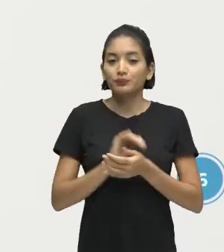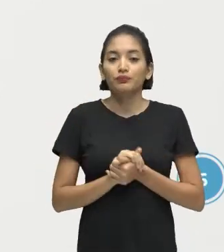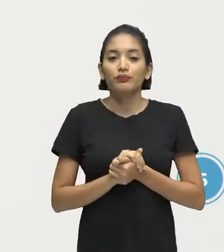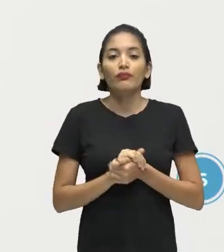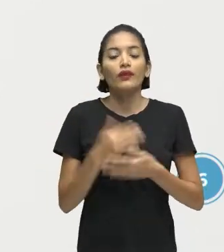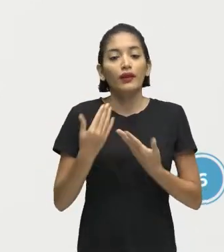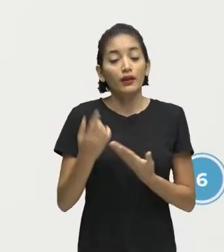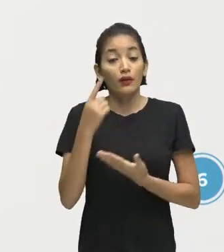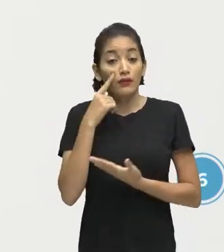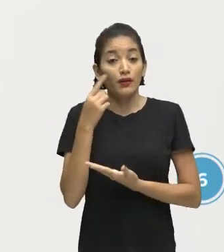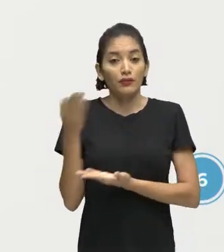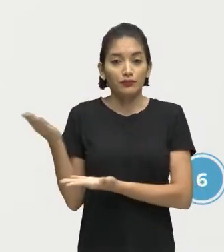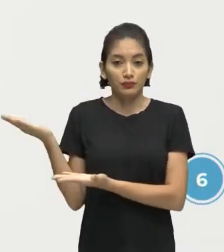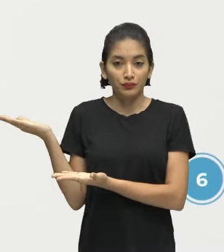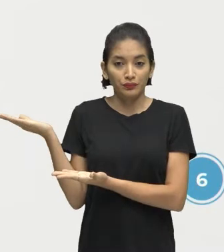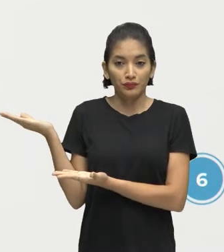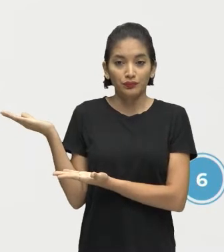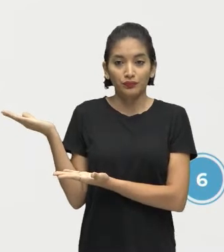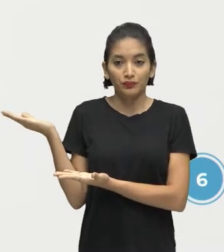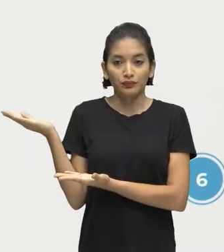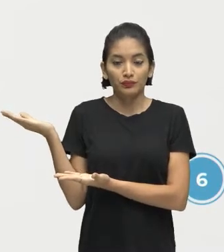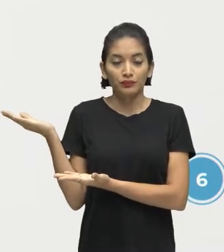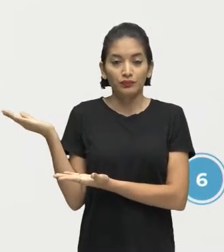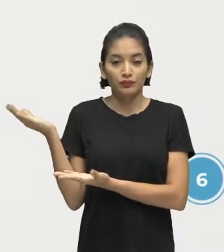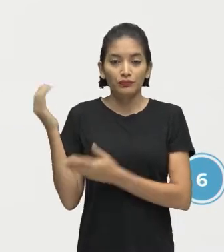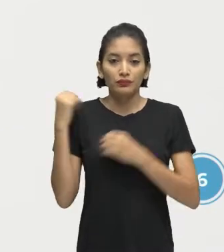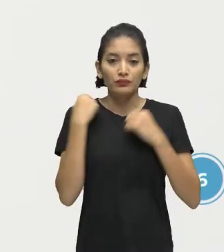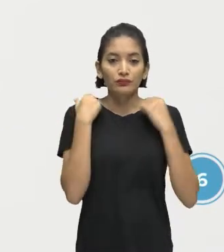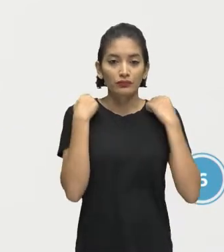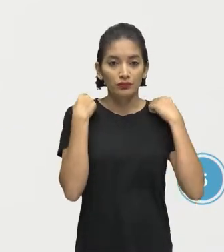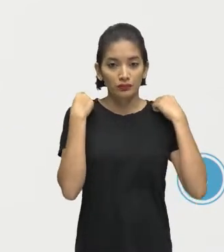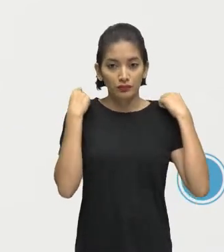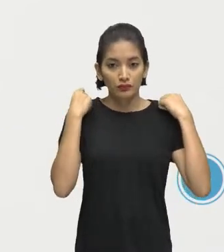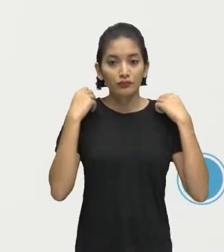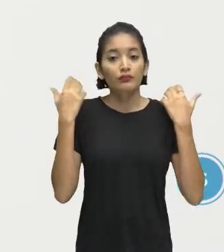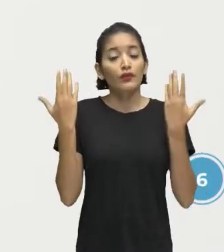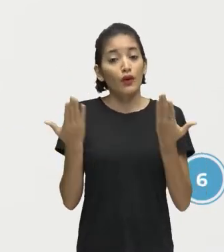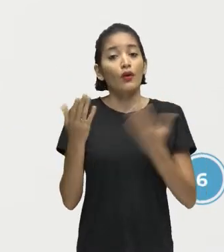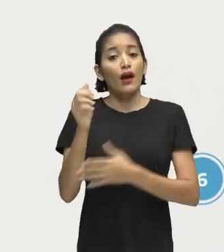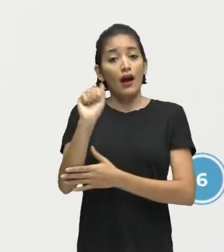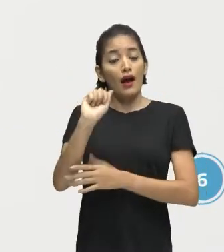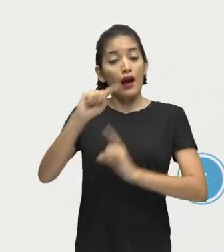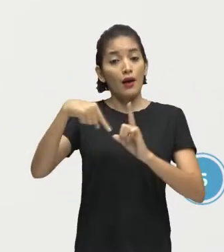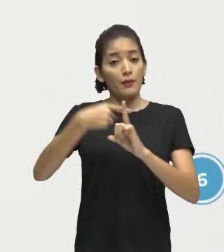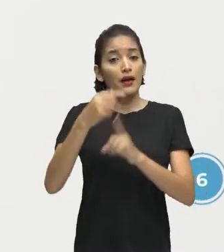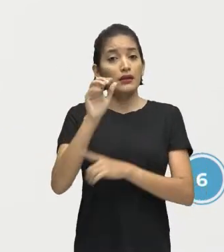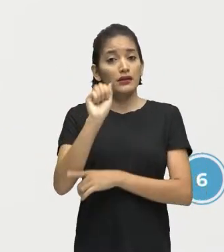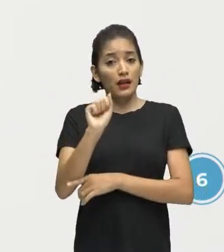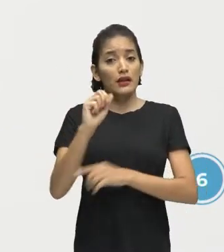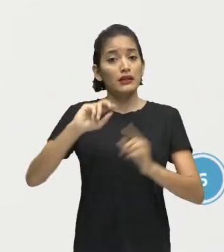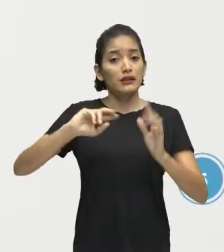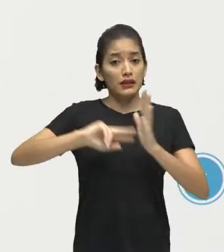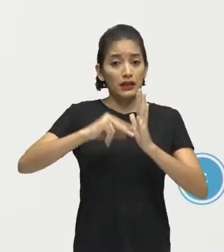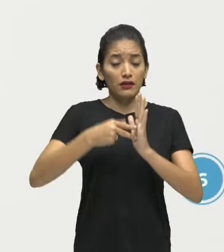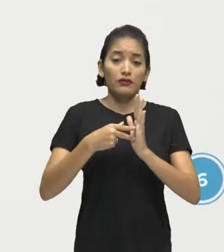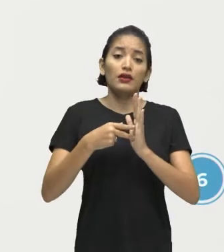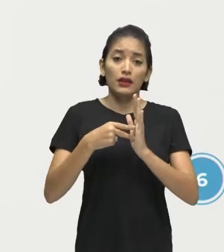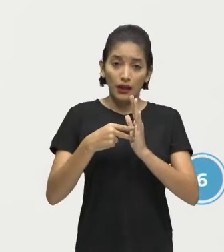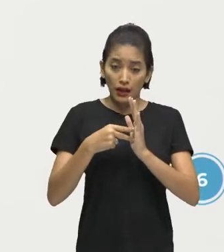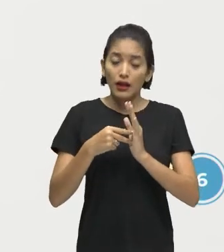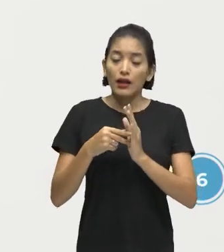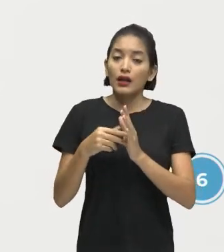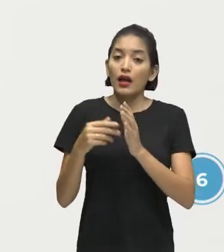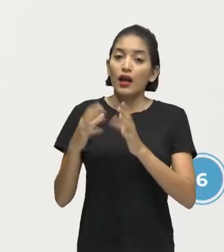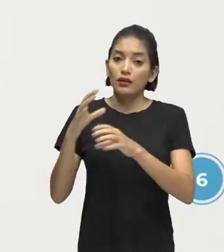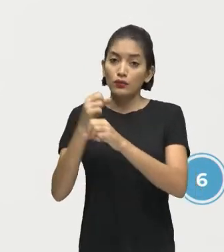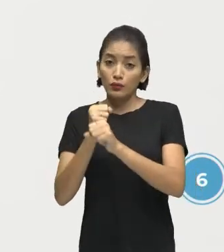gente pode reduzir essa expressão. A mais A é igual a 2A. Lembrem que aqui na